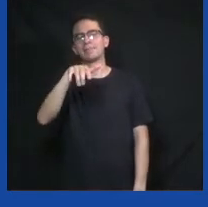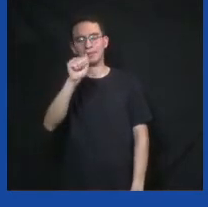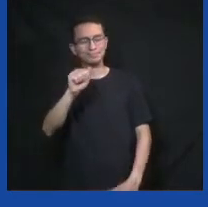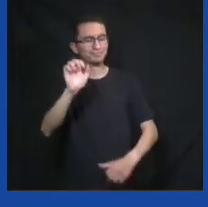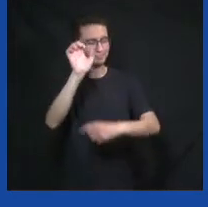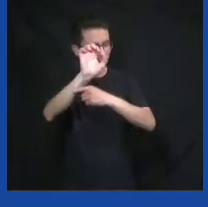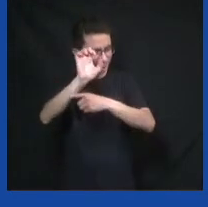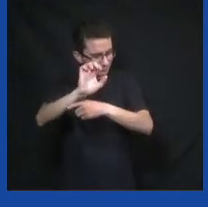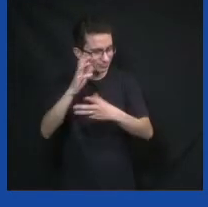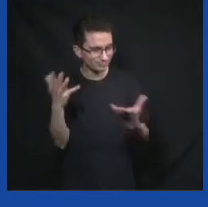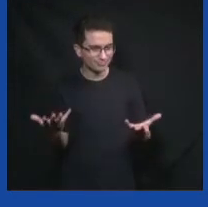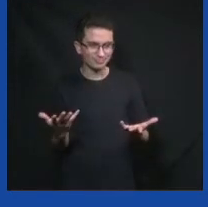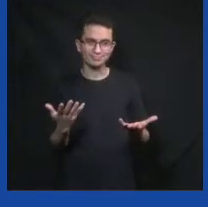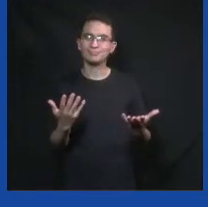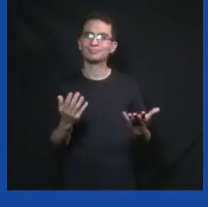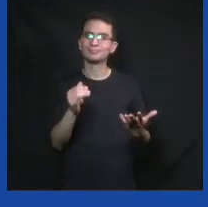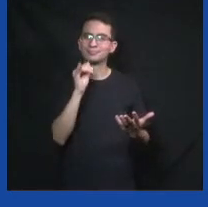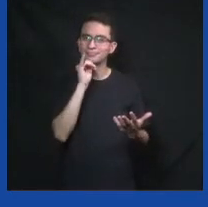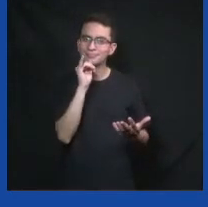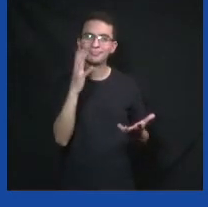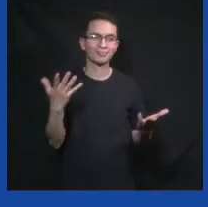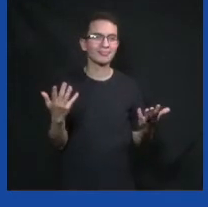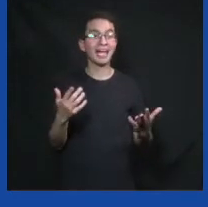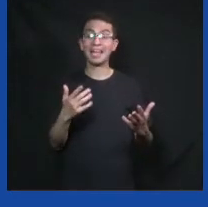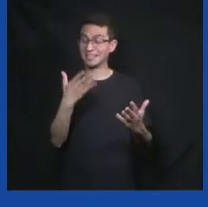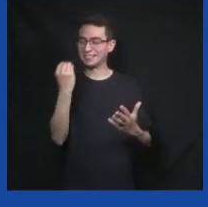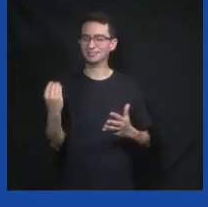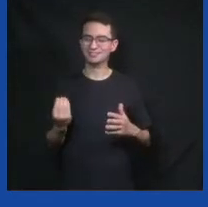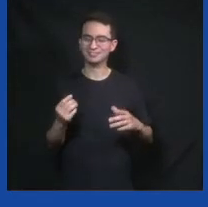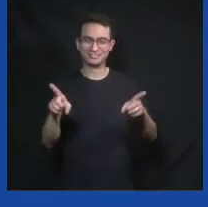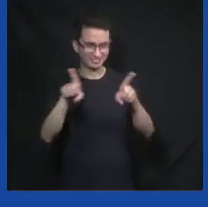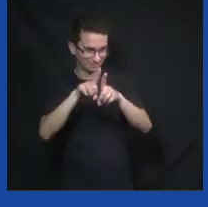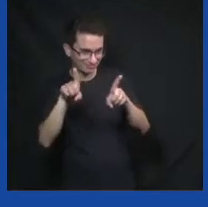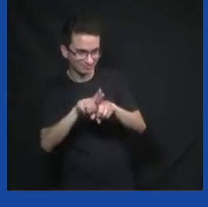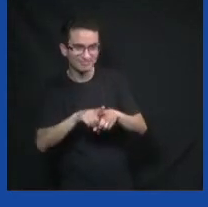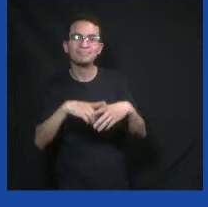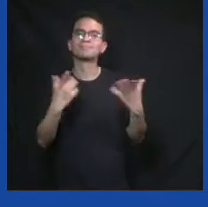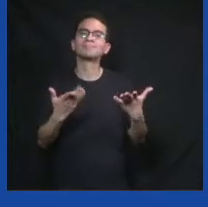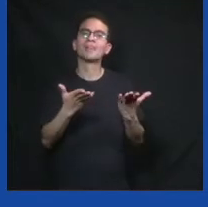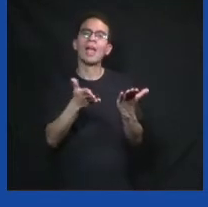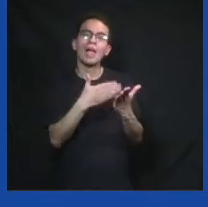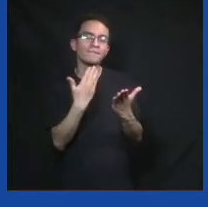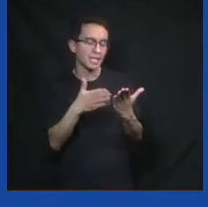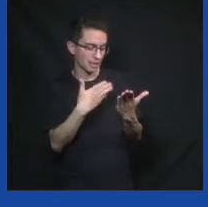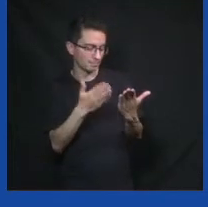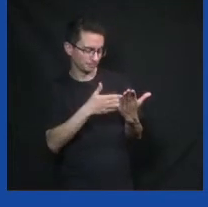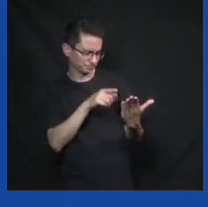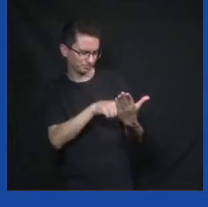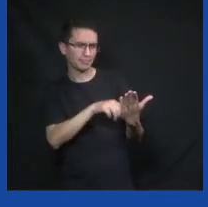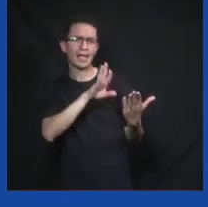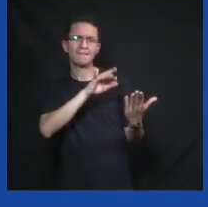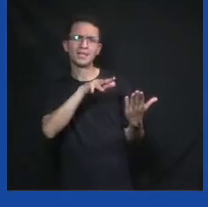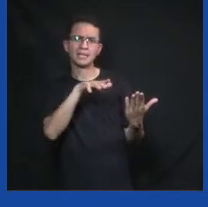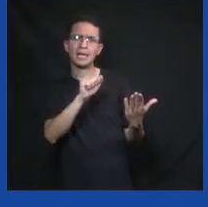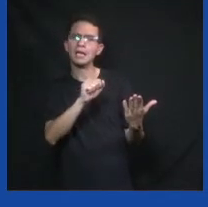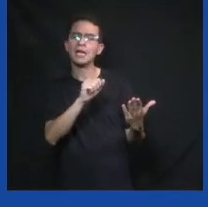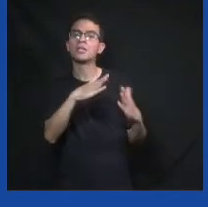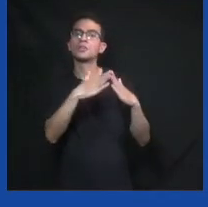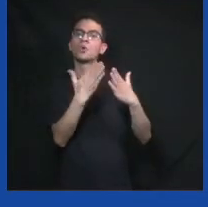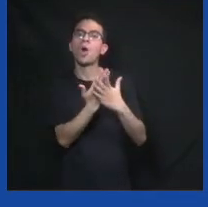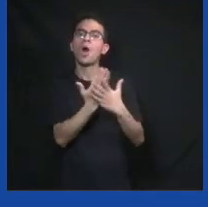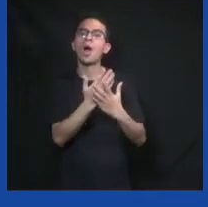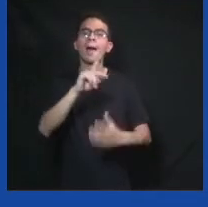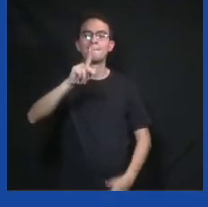entender especificamente o que é letramento político. E na revista Parlamento e Sociedade, da Escola do Parlamento, aqui da capital de São